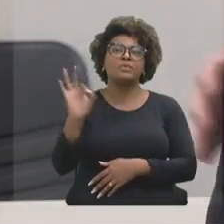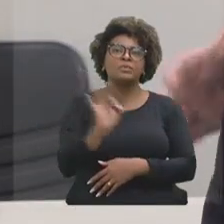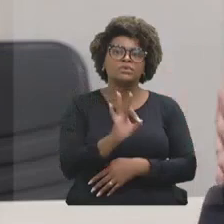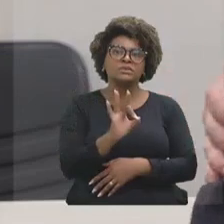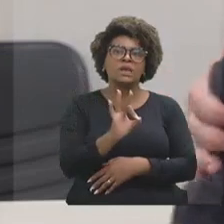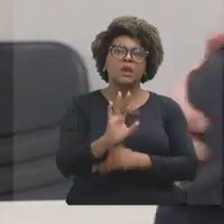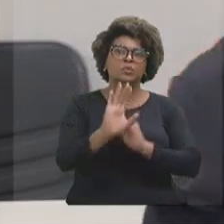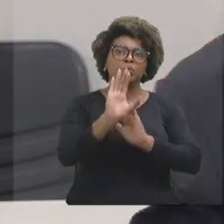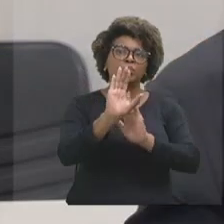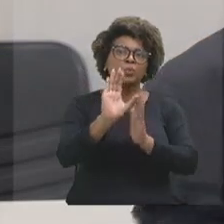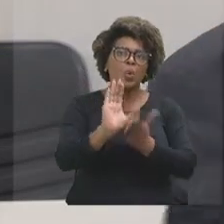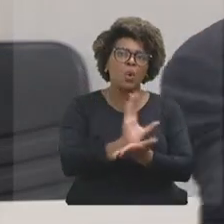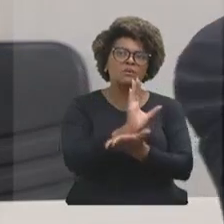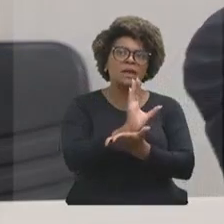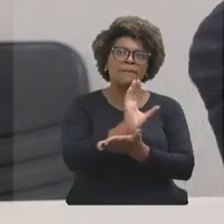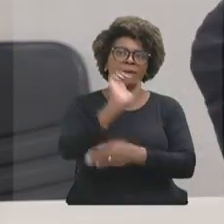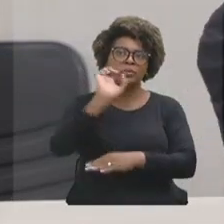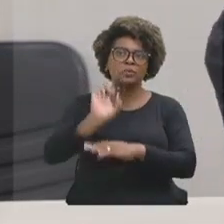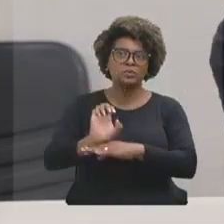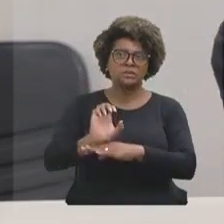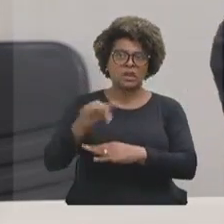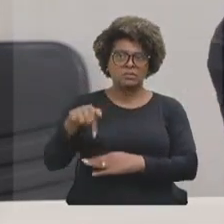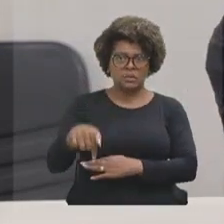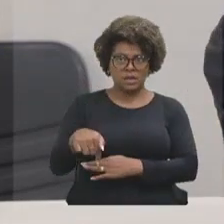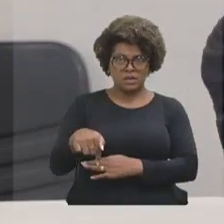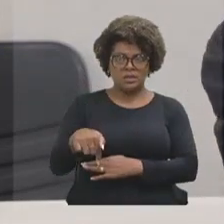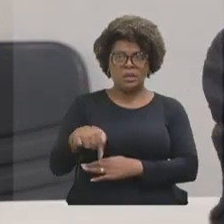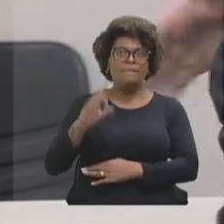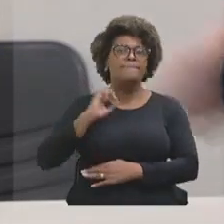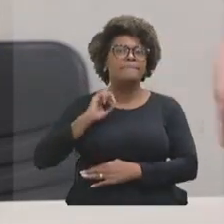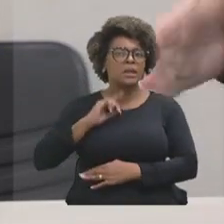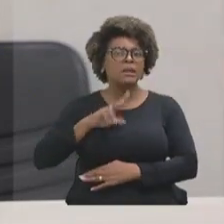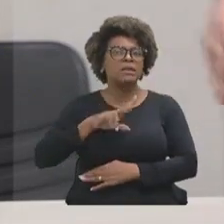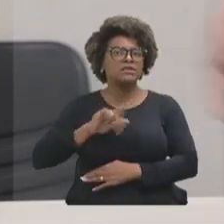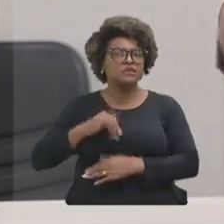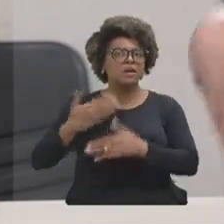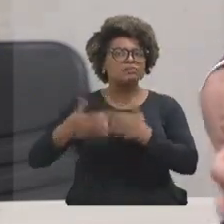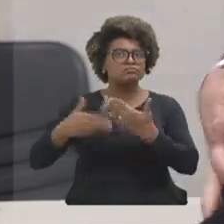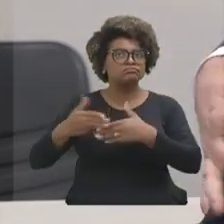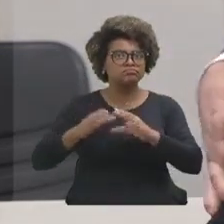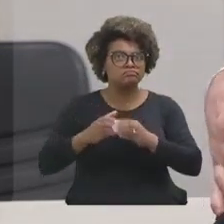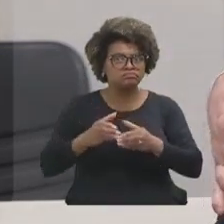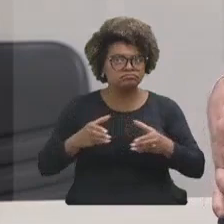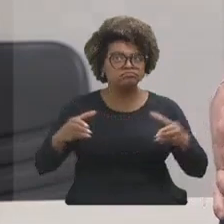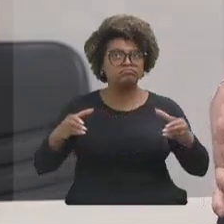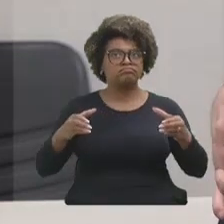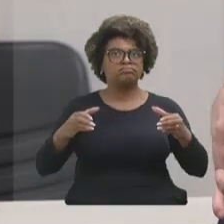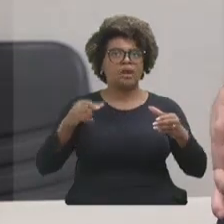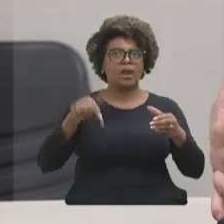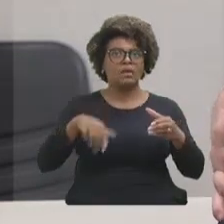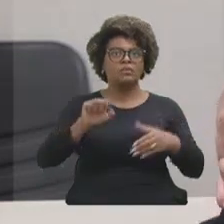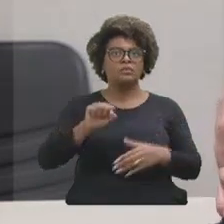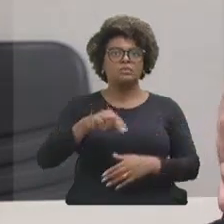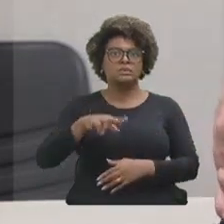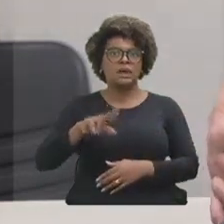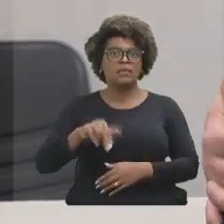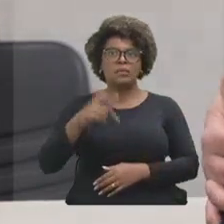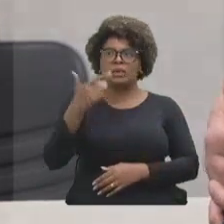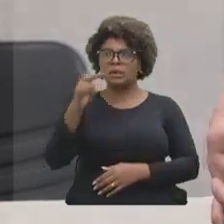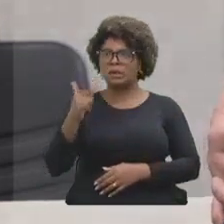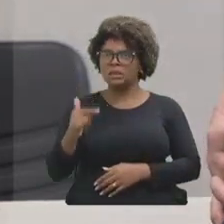Federal então estado de Minas vem crescendo sozinho no SAMU sem contrapartida é